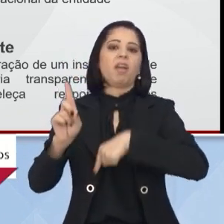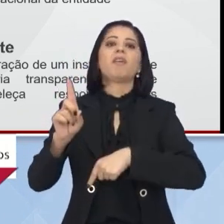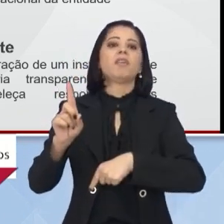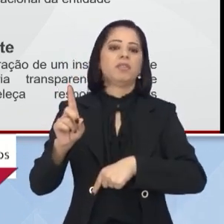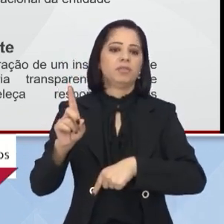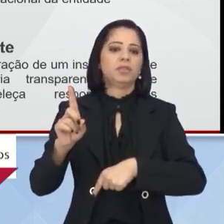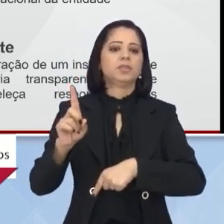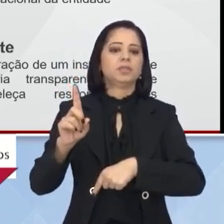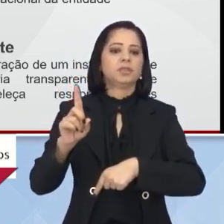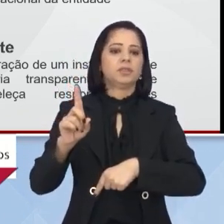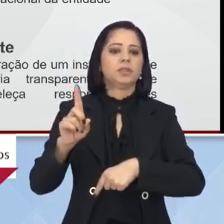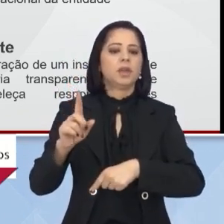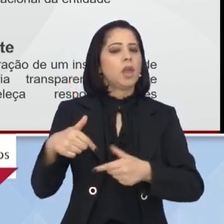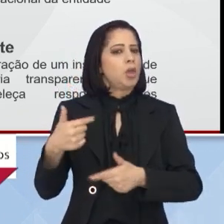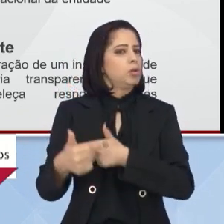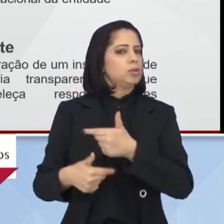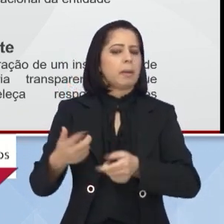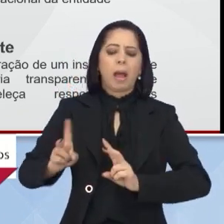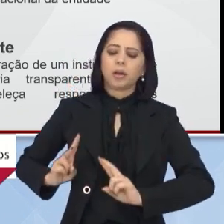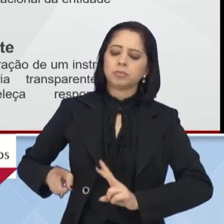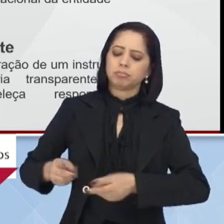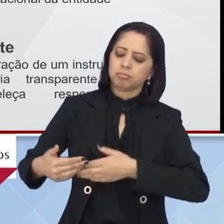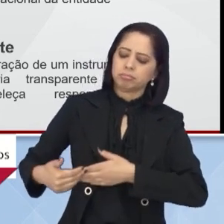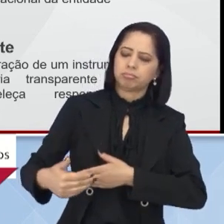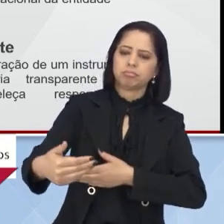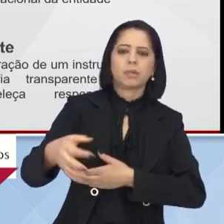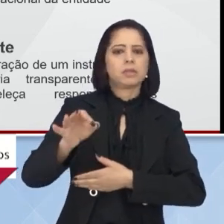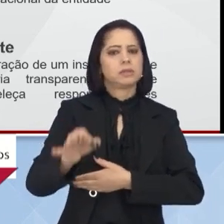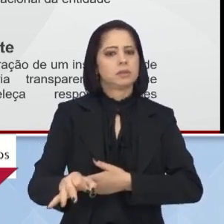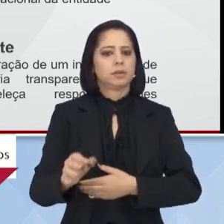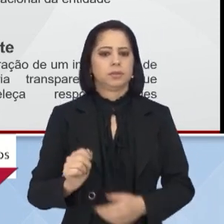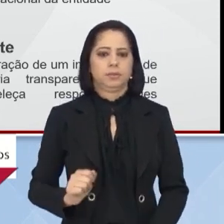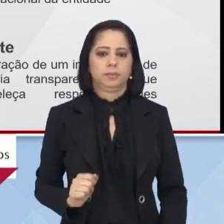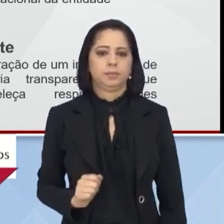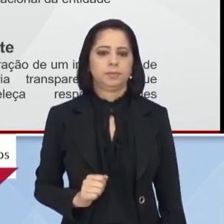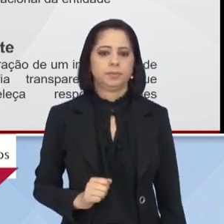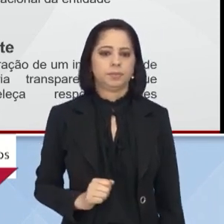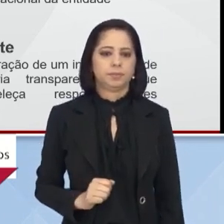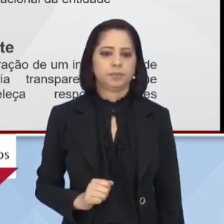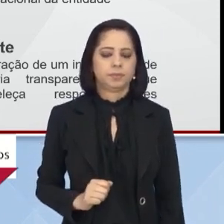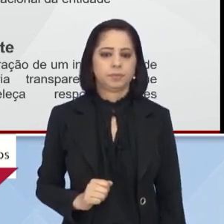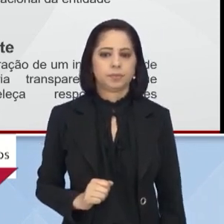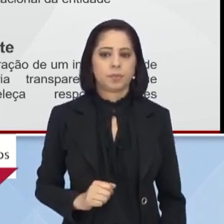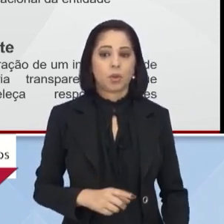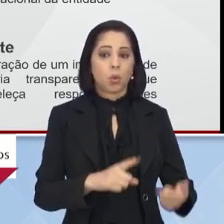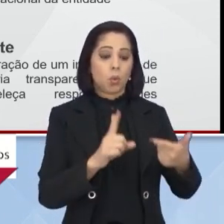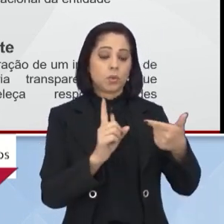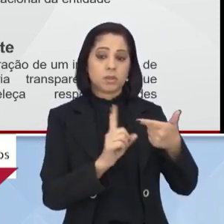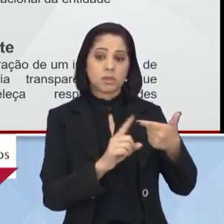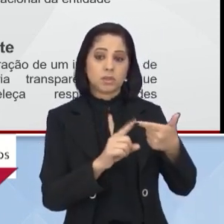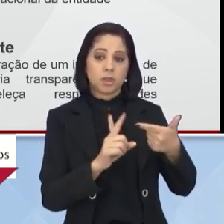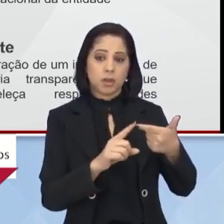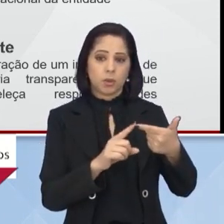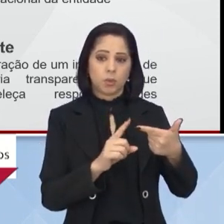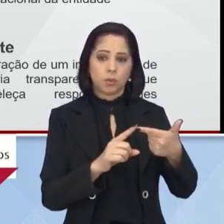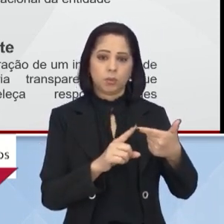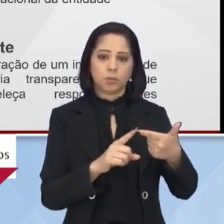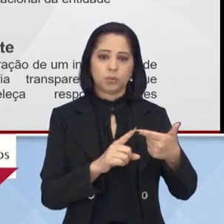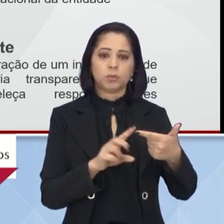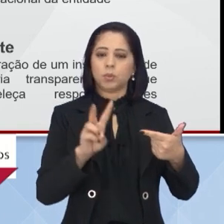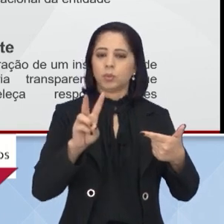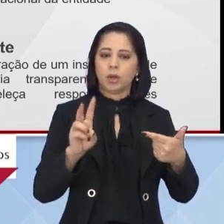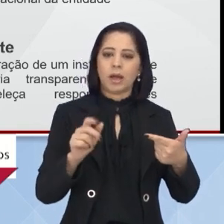seja atendida e os serviços sejam efetivamente prestados paraa população um segundo ponto ainda nesse contexto de